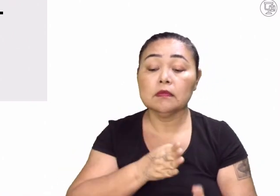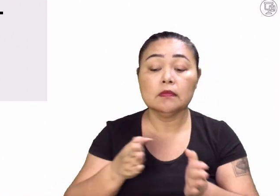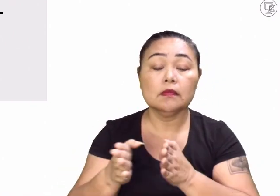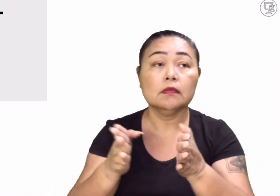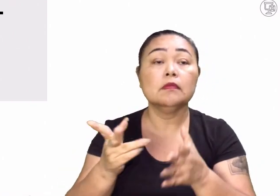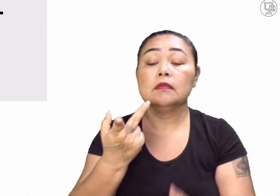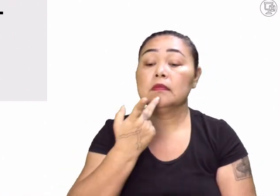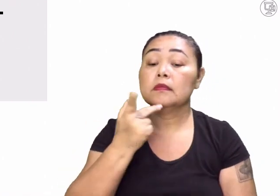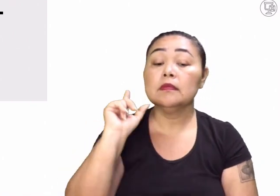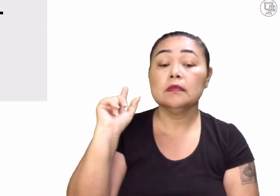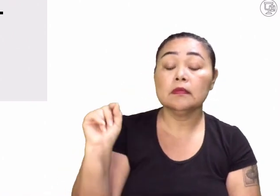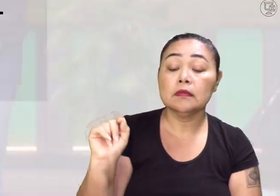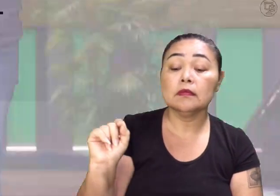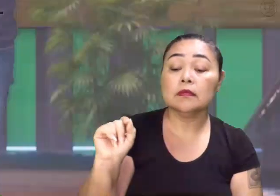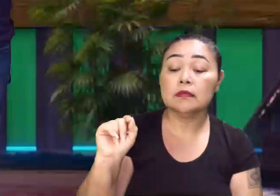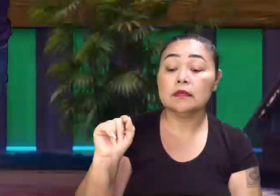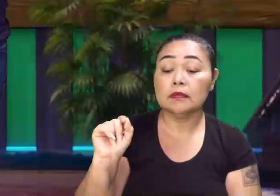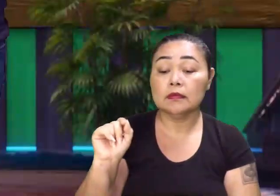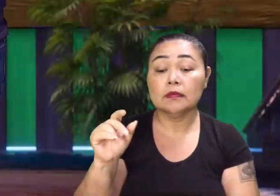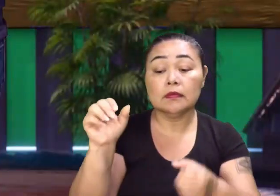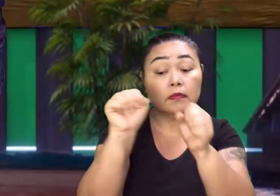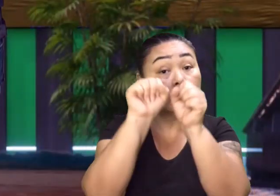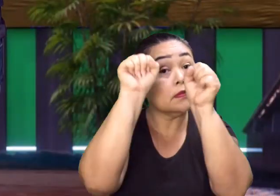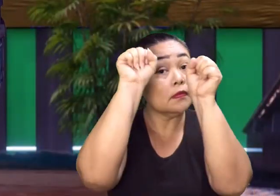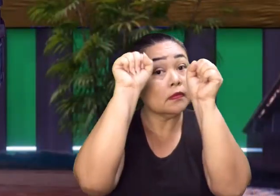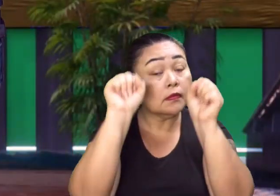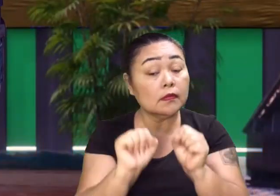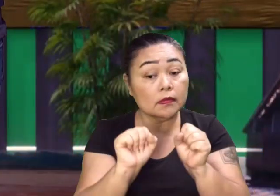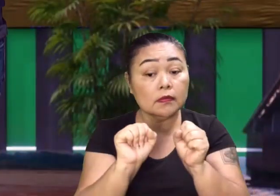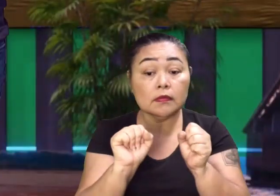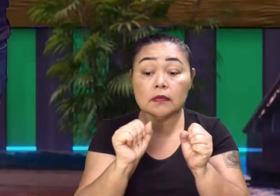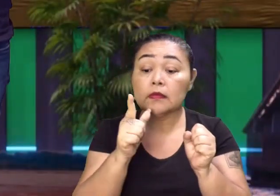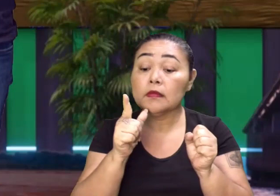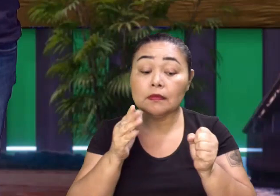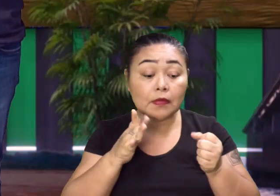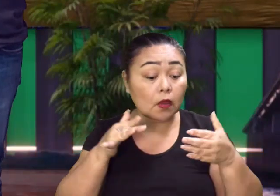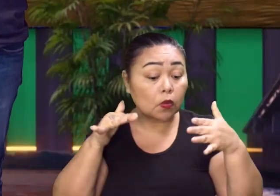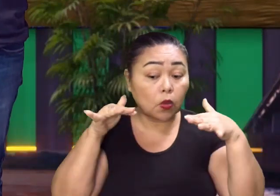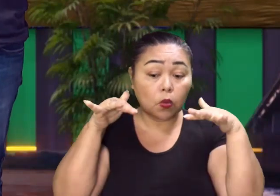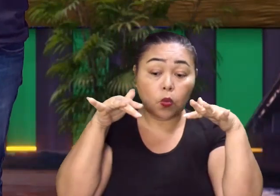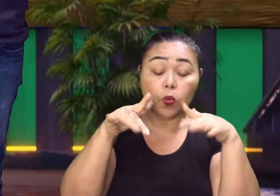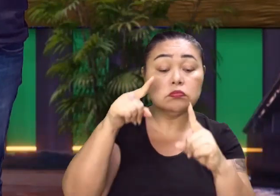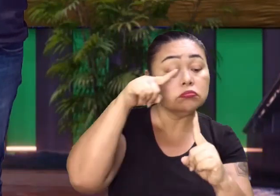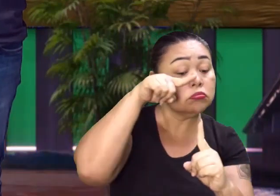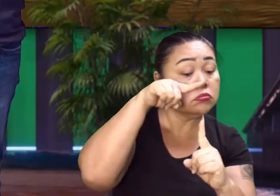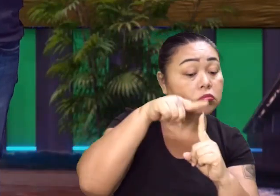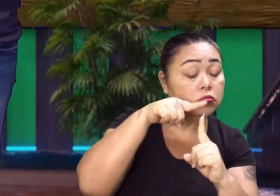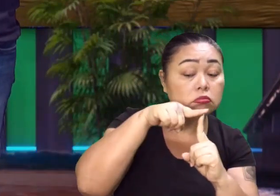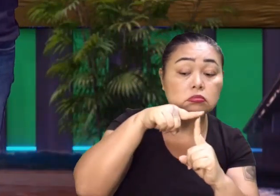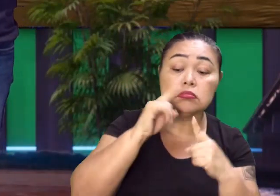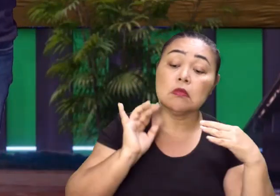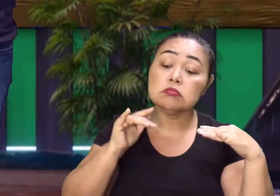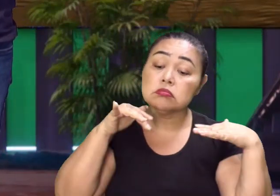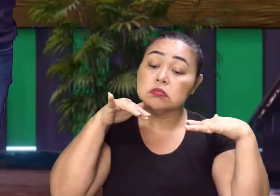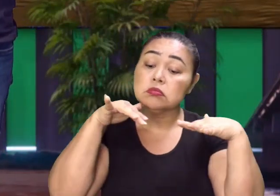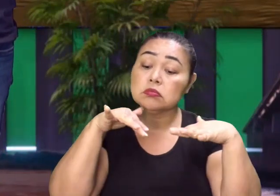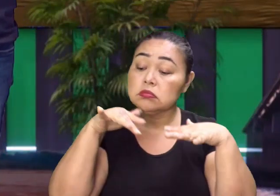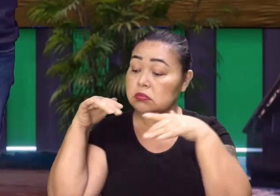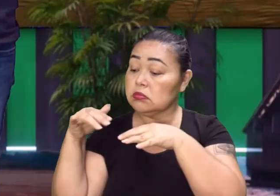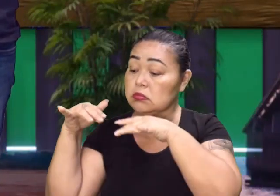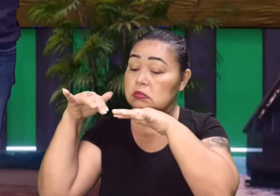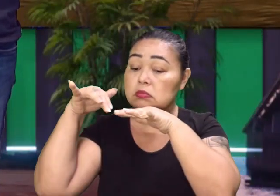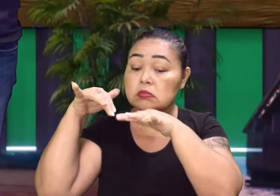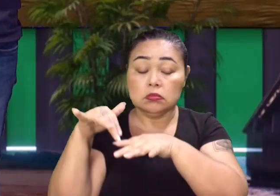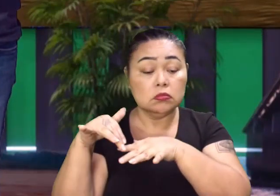gente está falando de sistema de alimentação, o tipo de alimentação